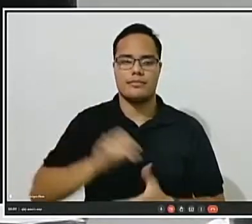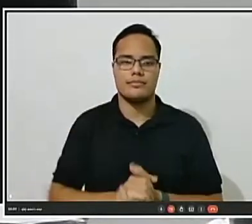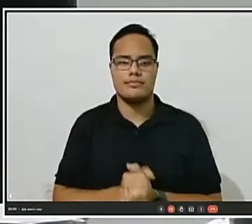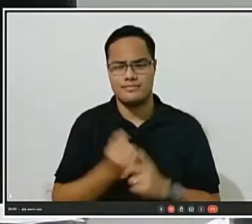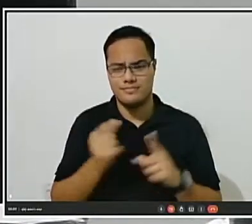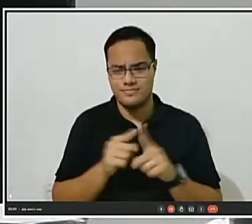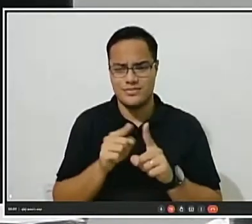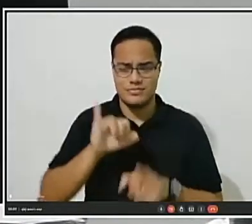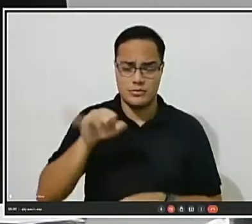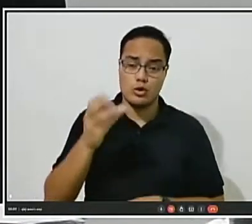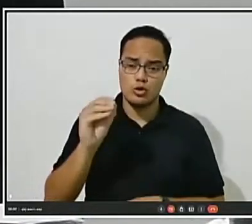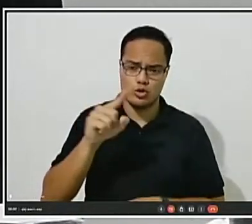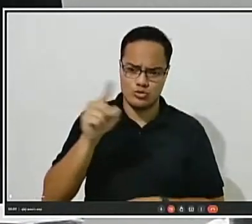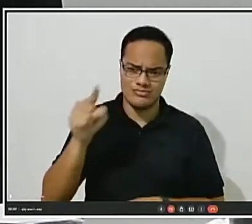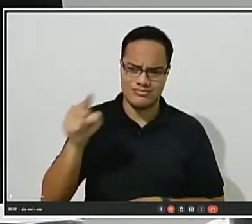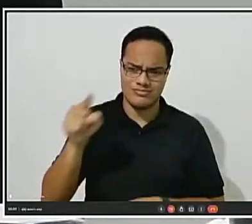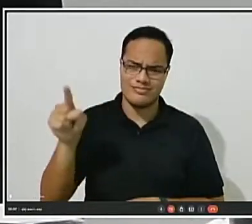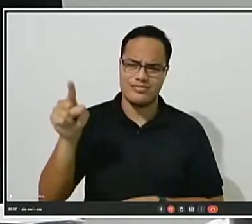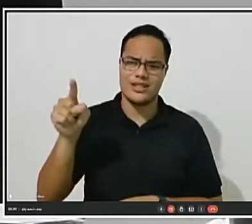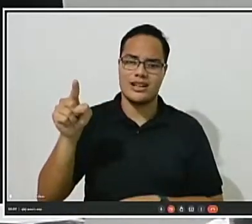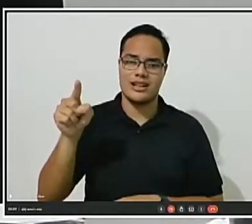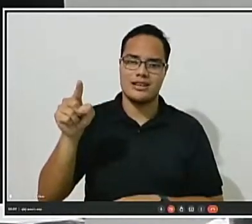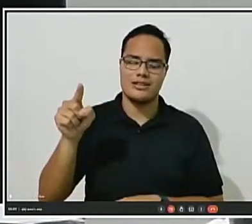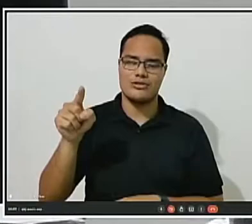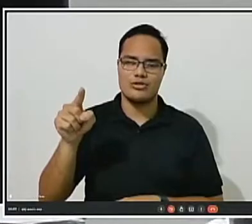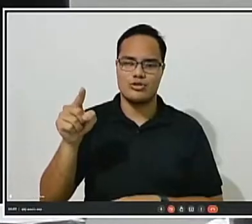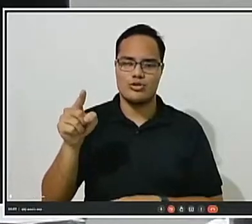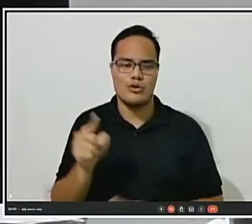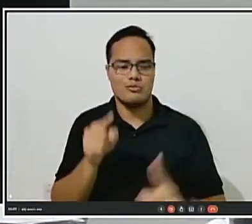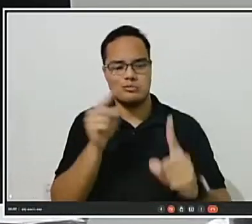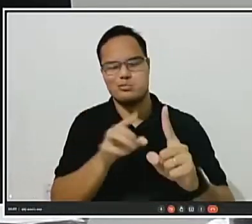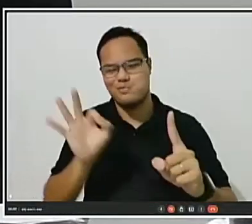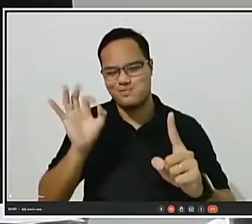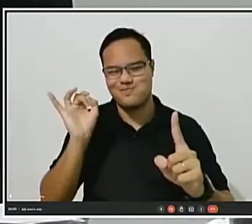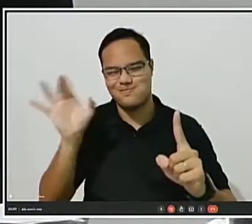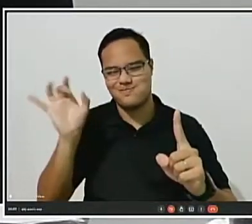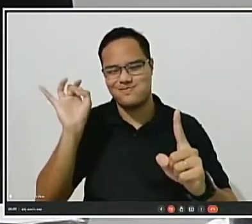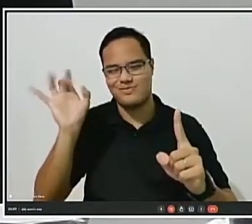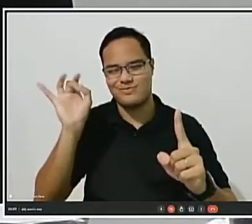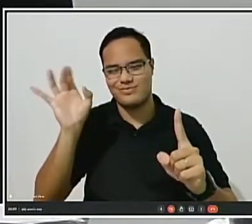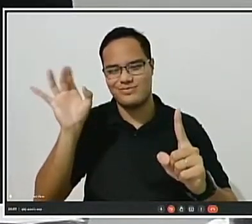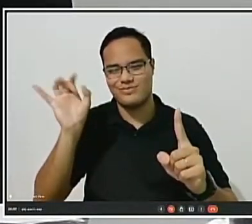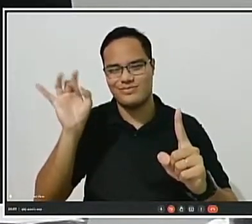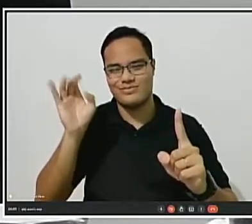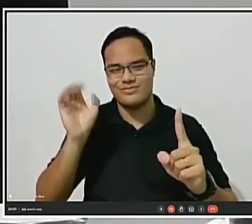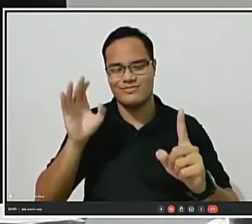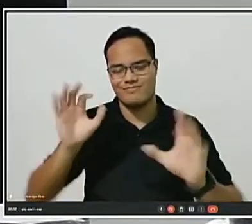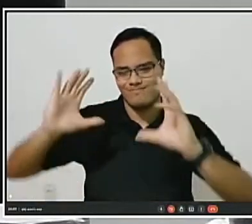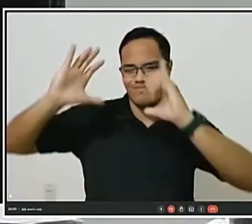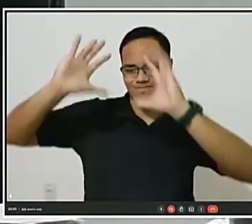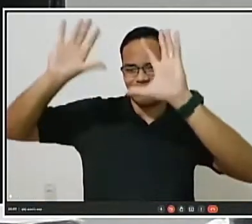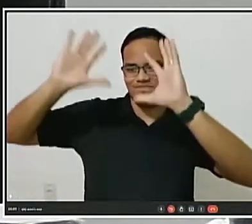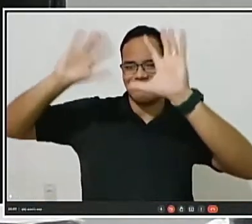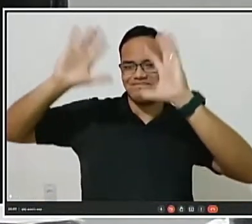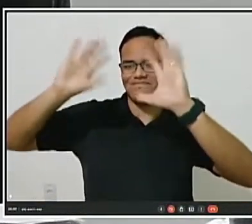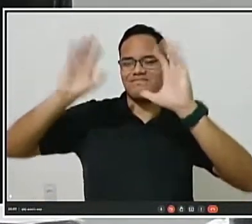João sempre se destacou na área do voleibol dos nossos